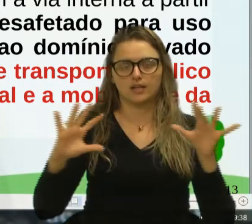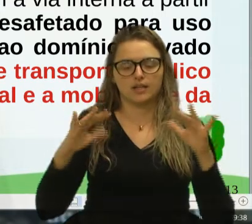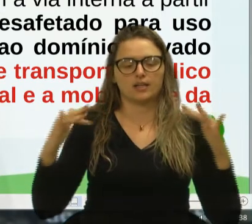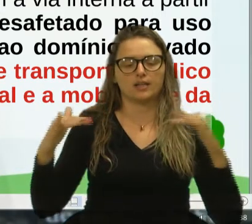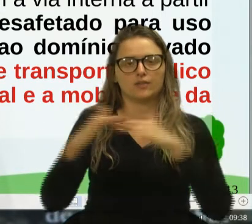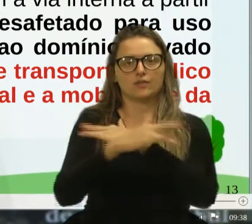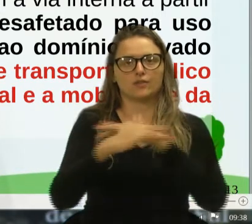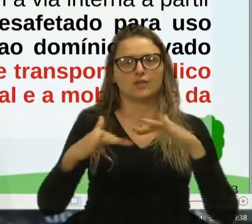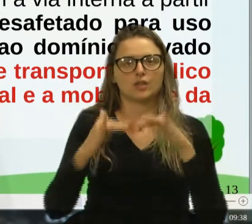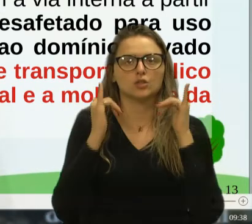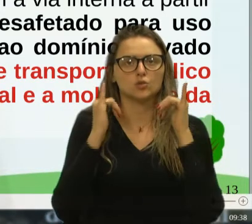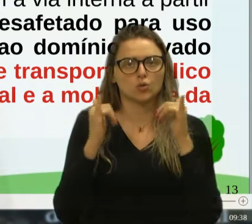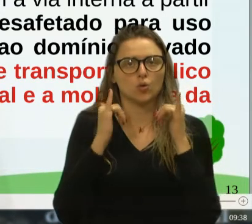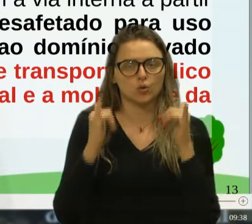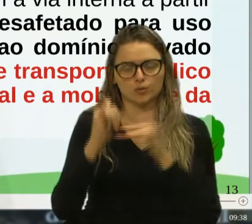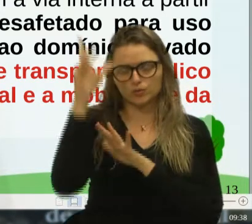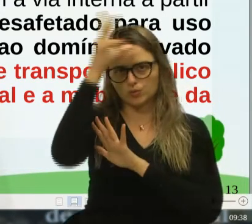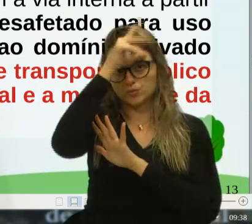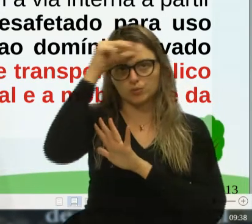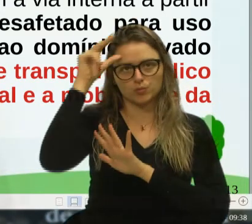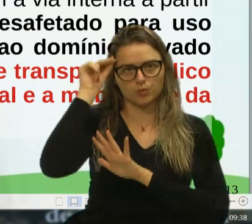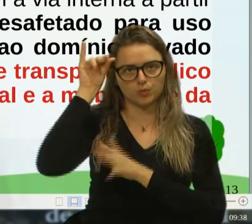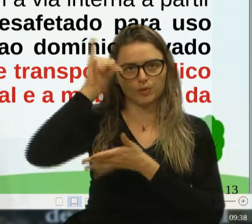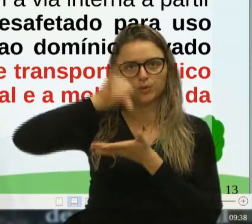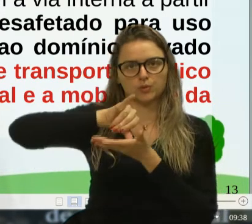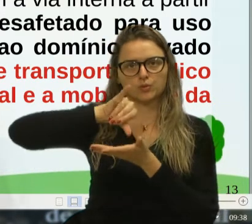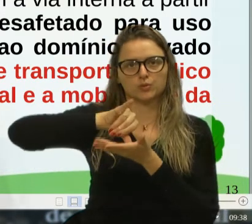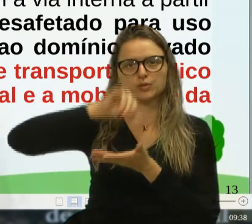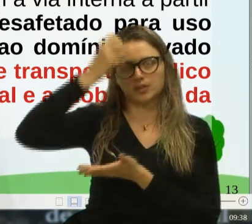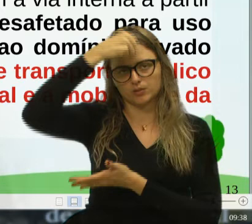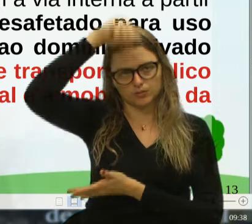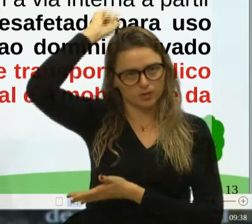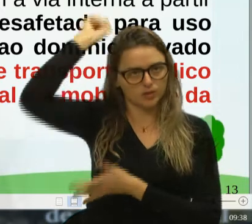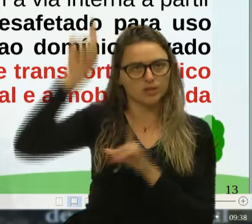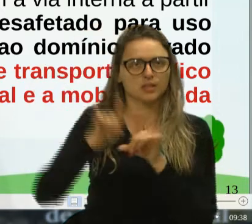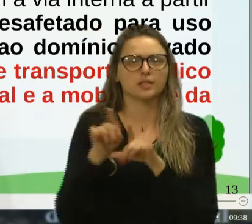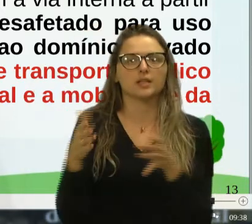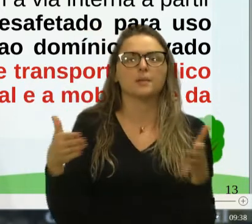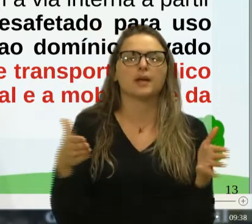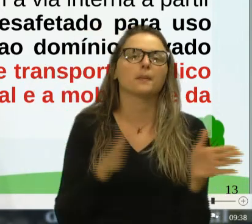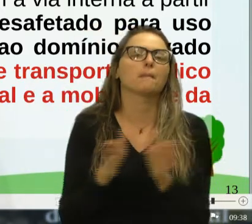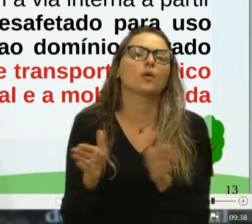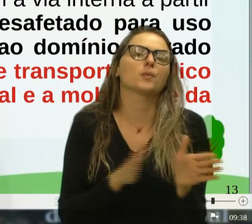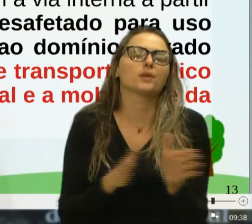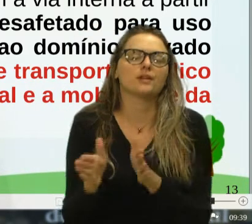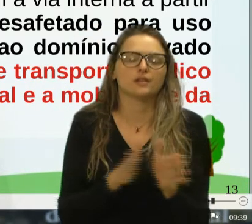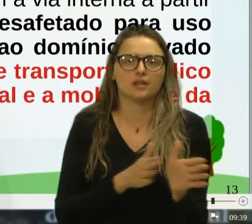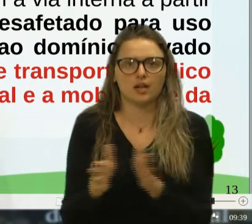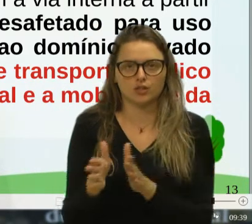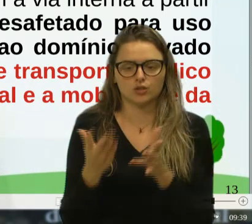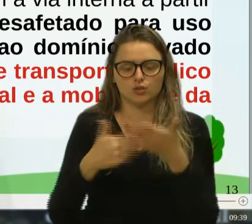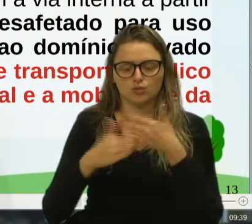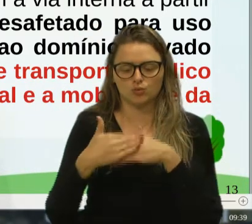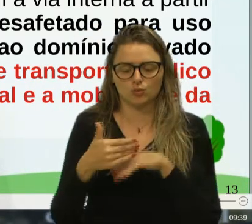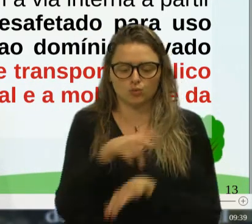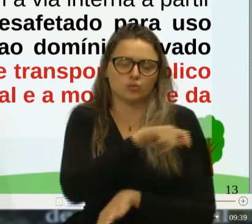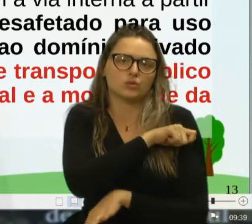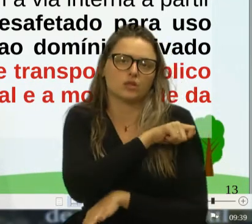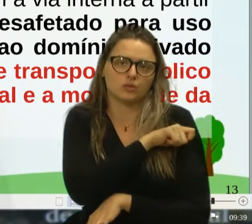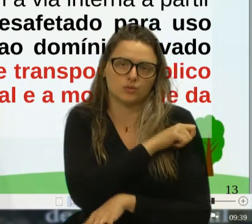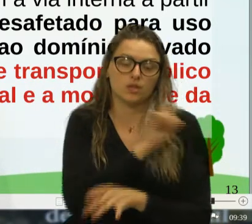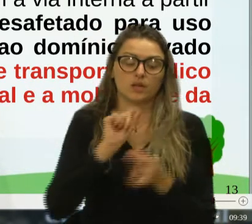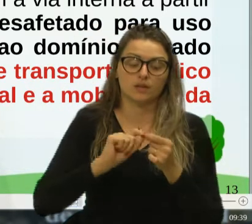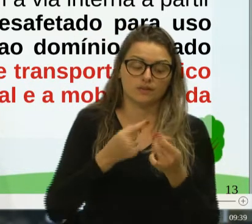público urbano no setor especial Campo Central e a mobilidade da comunidade universitária. Isso feito um acordo,